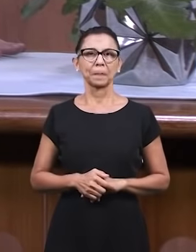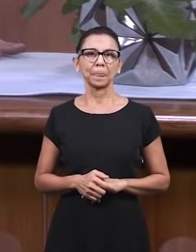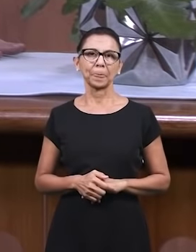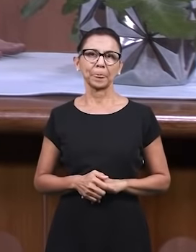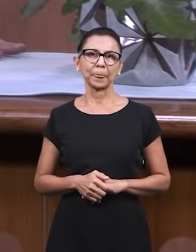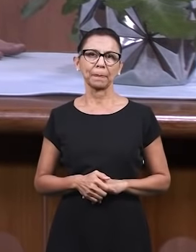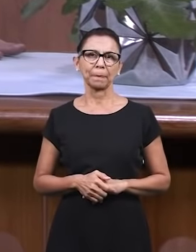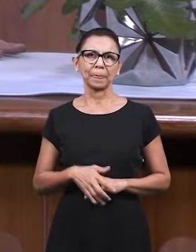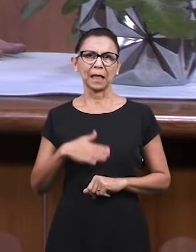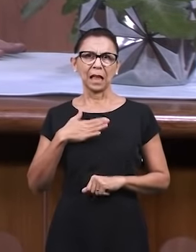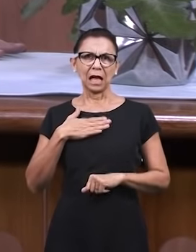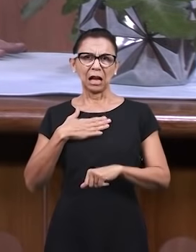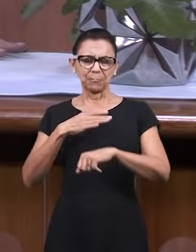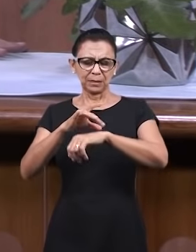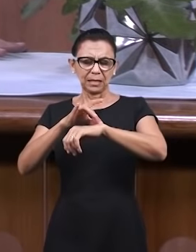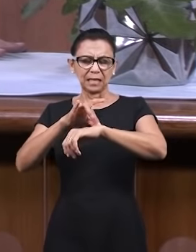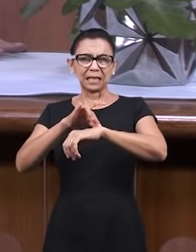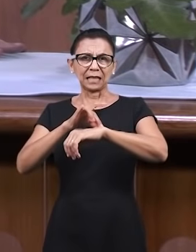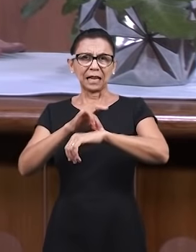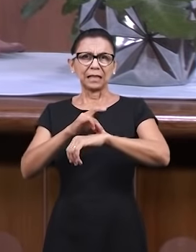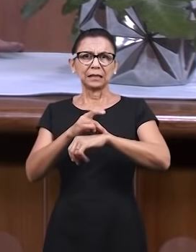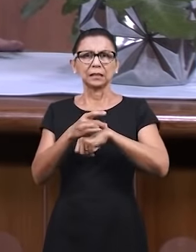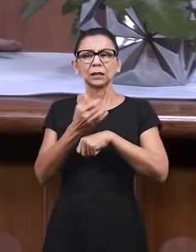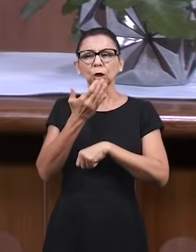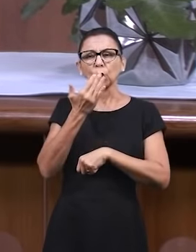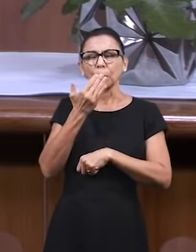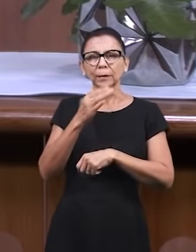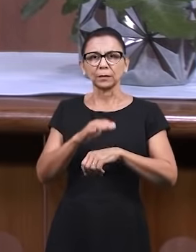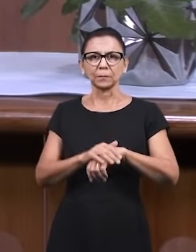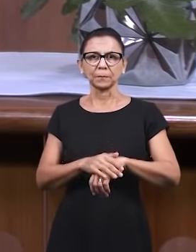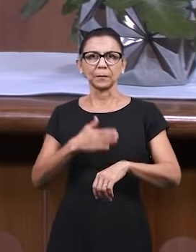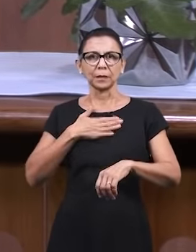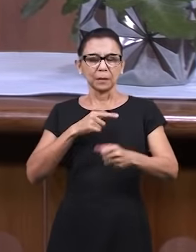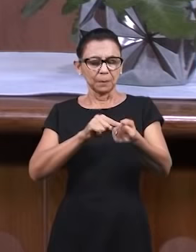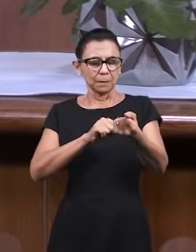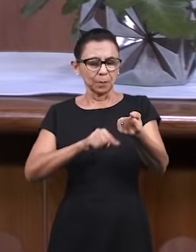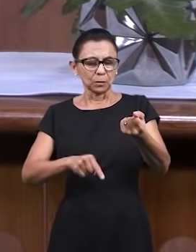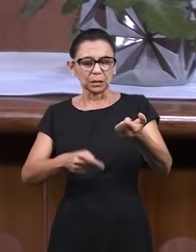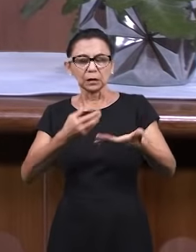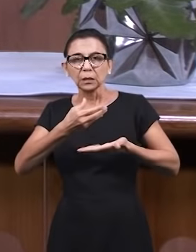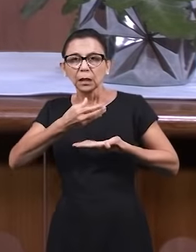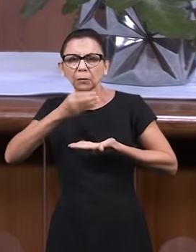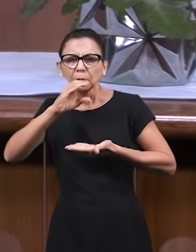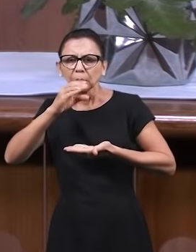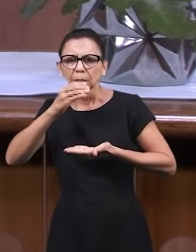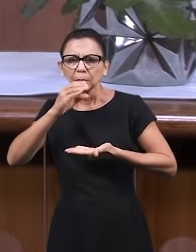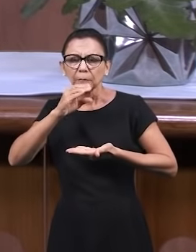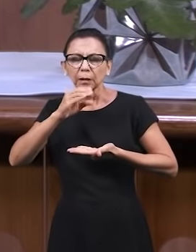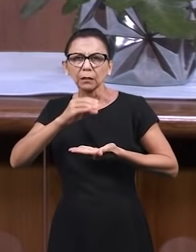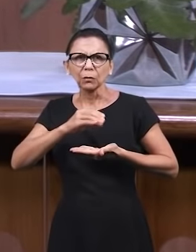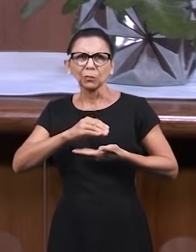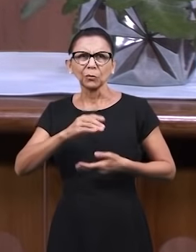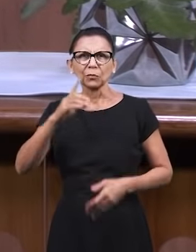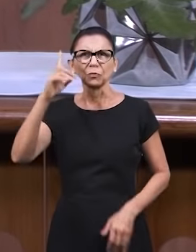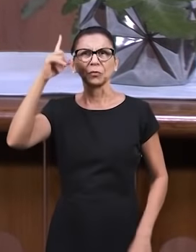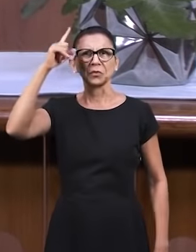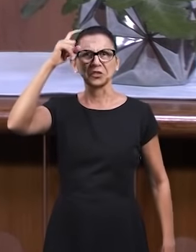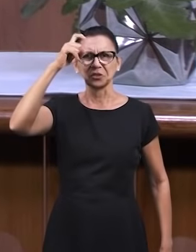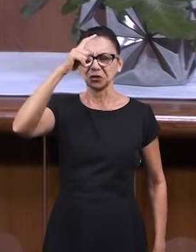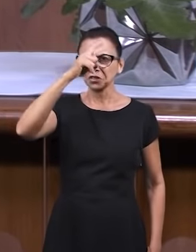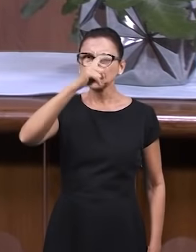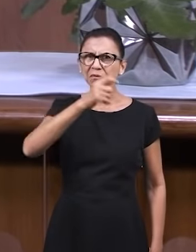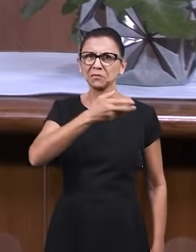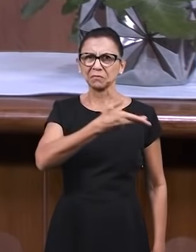A minha carne verdadeiramente é comida e meu sangue verdadeiramente é bebida. Ficou muito difícil para